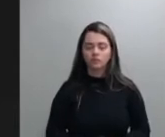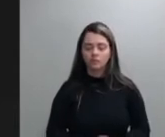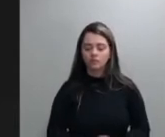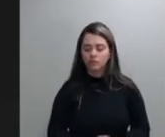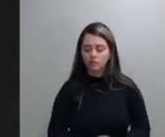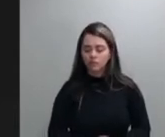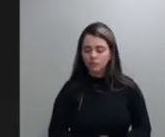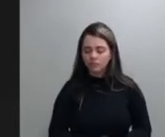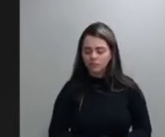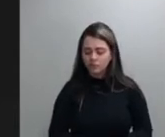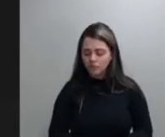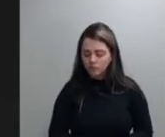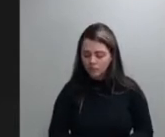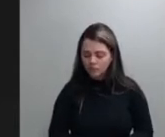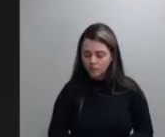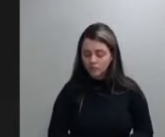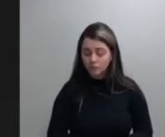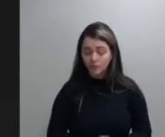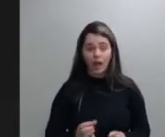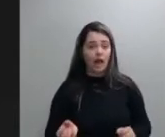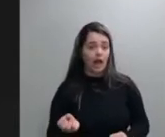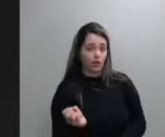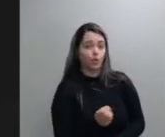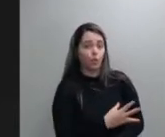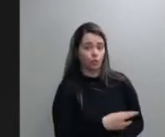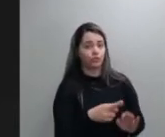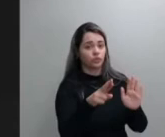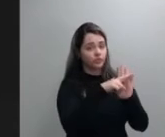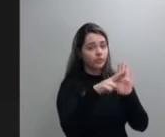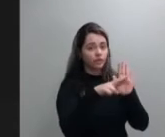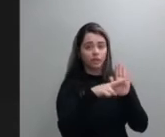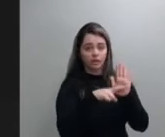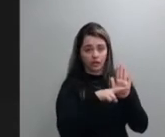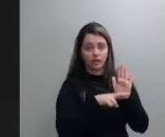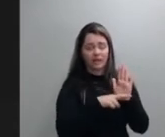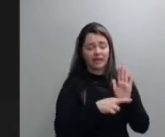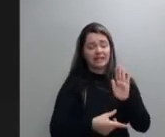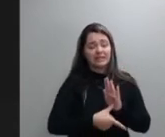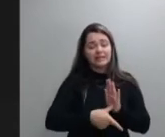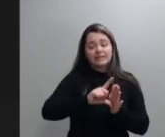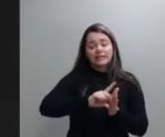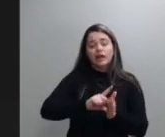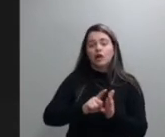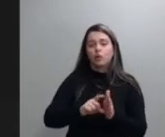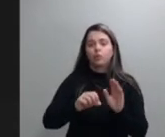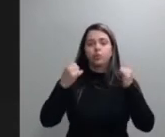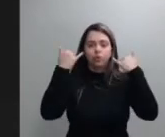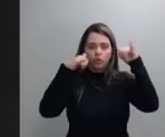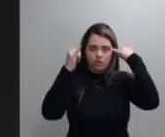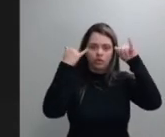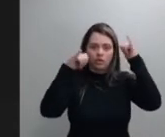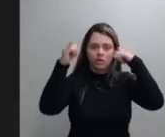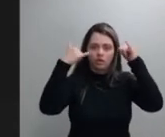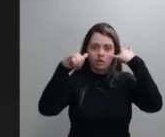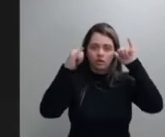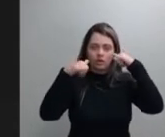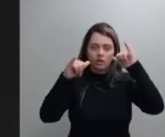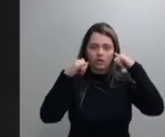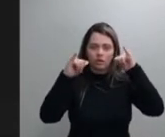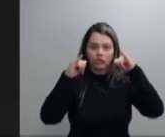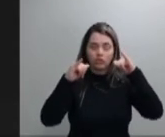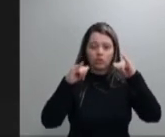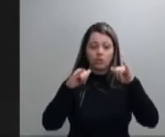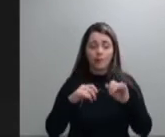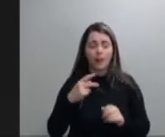confiança a nova regra embora estabelecida antes da publicação da nota de títulos ocorreu após a publicação da nota da